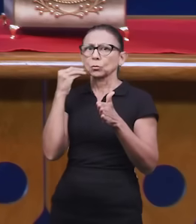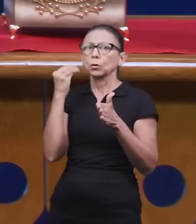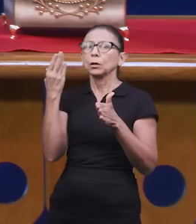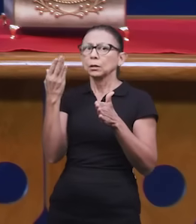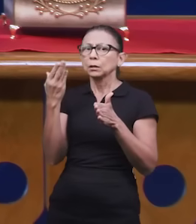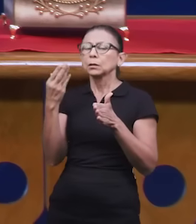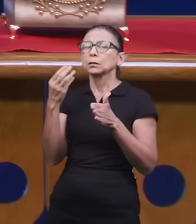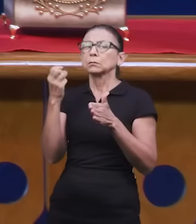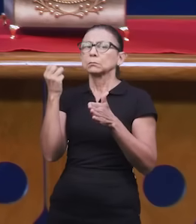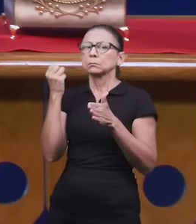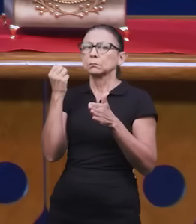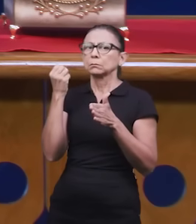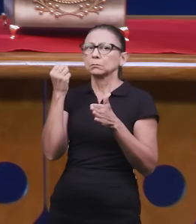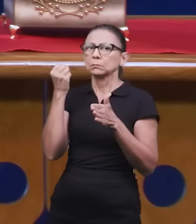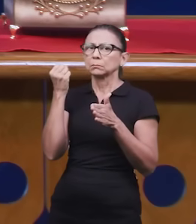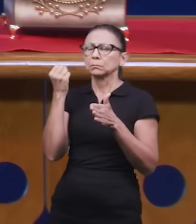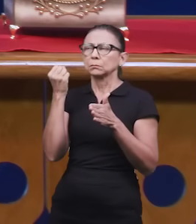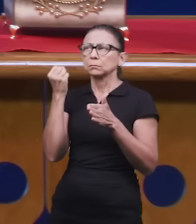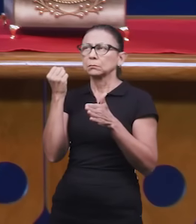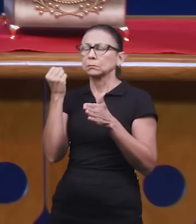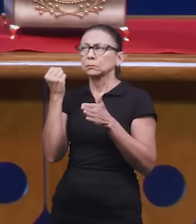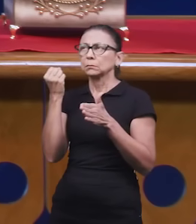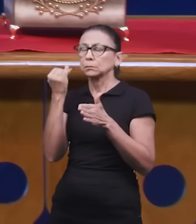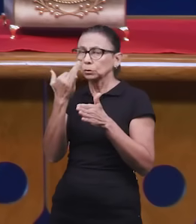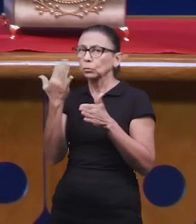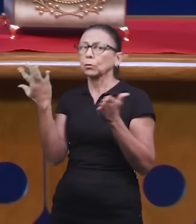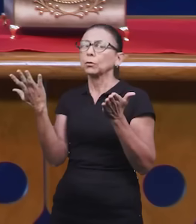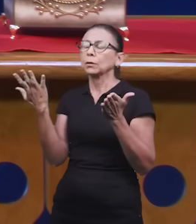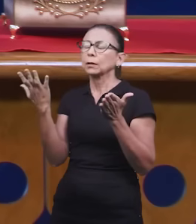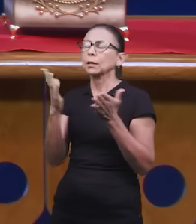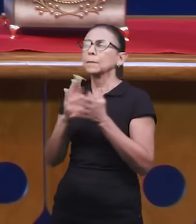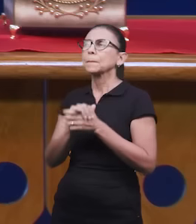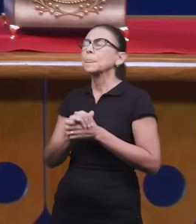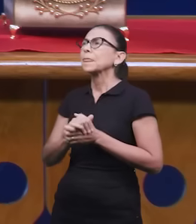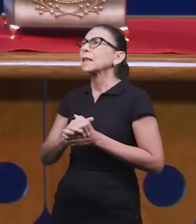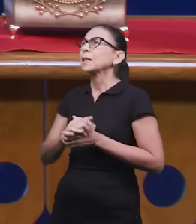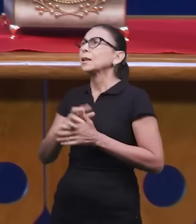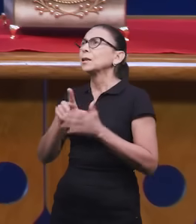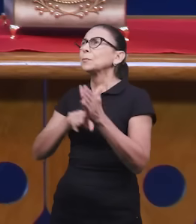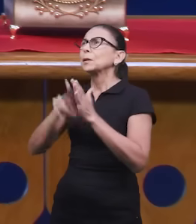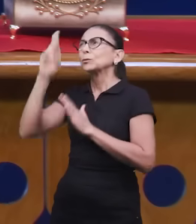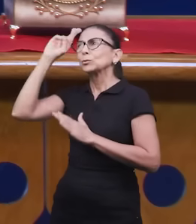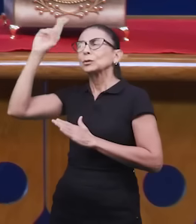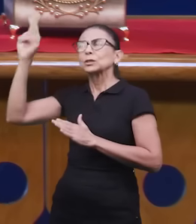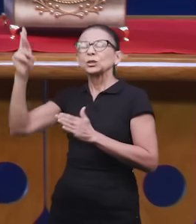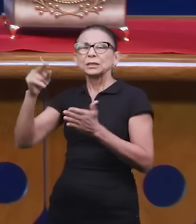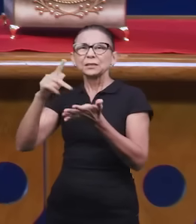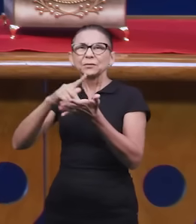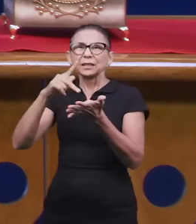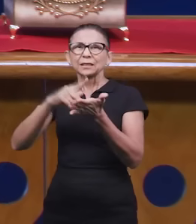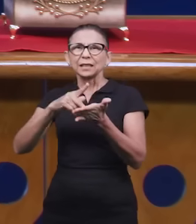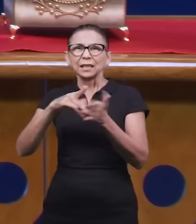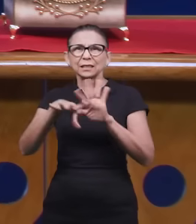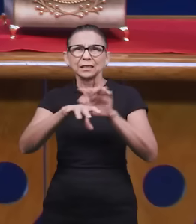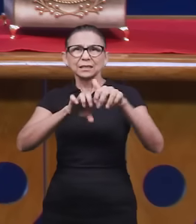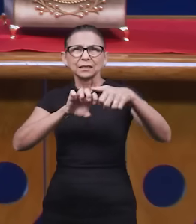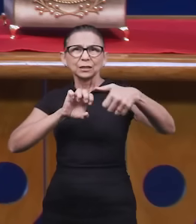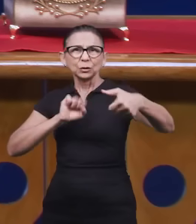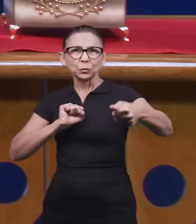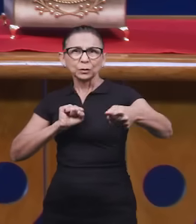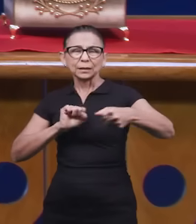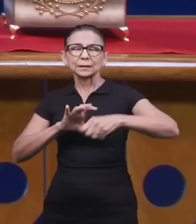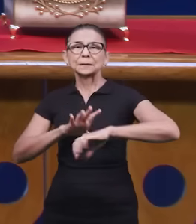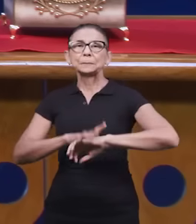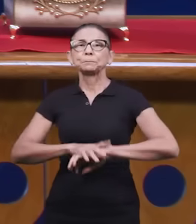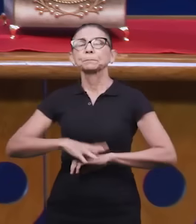saber se confirmava esse entendimento que ele teve. O Senhor enviou o anjo Gabriel, que é aquele anjo que traz